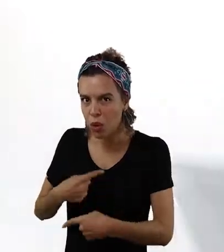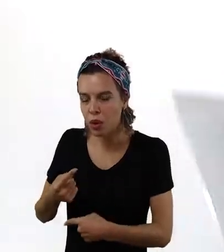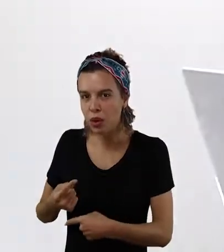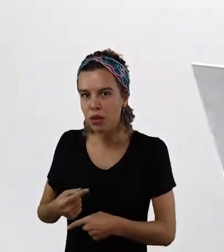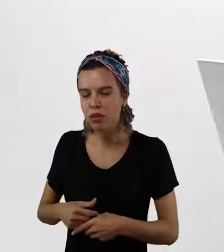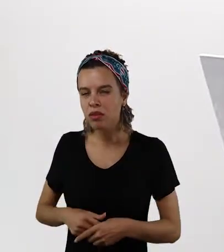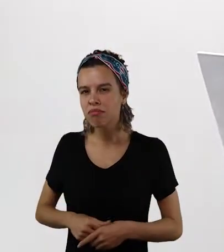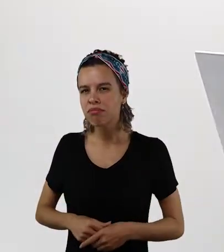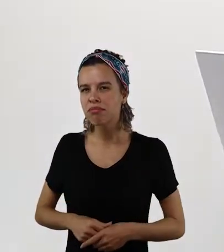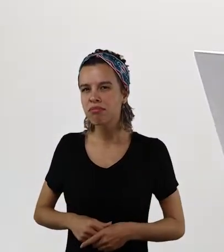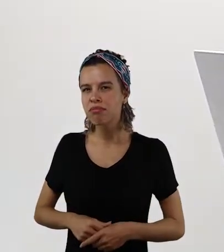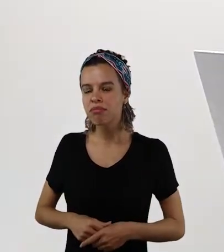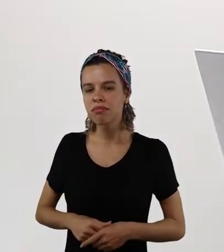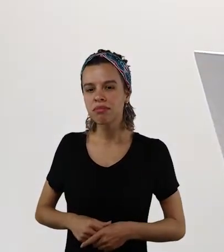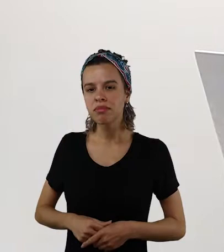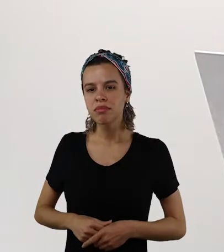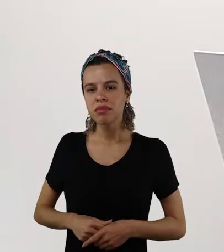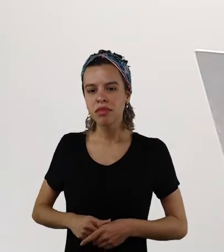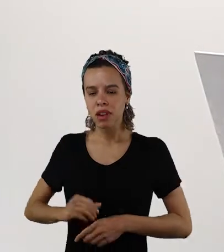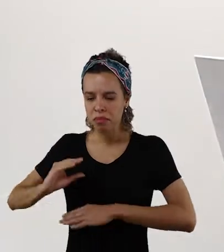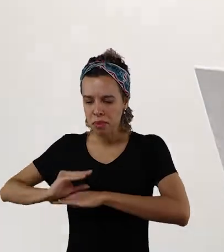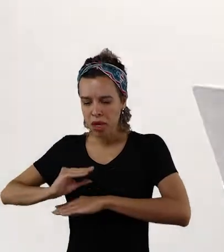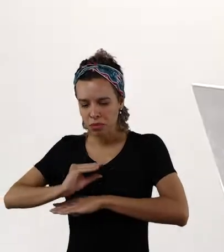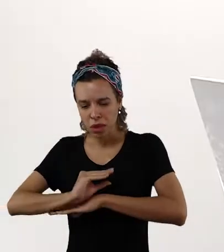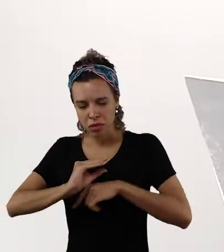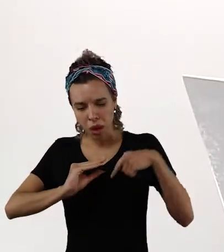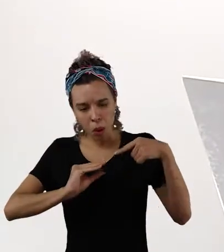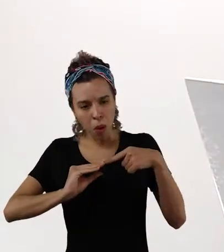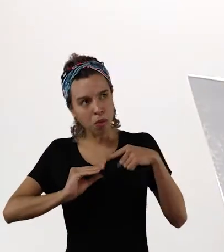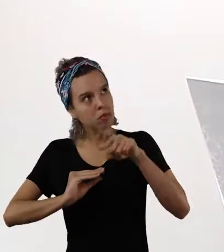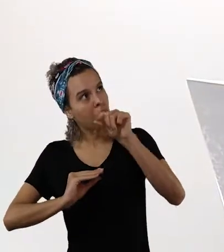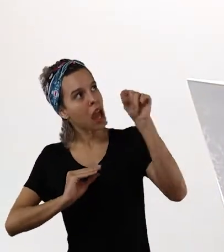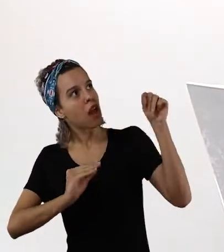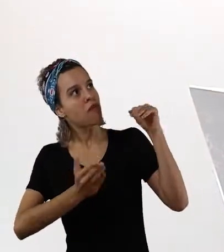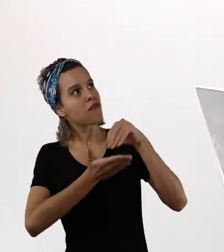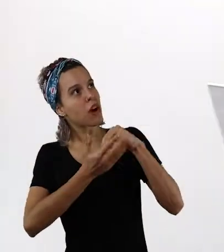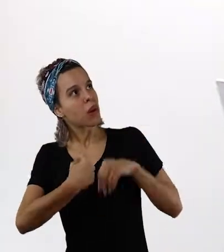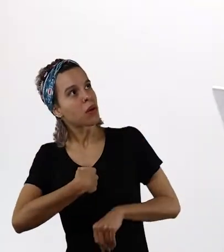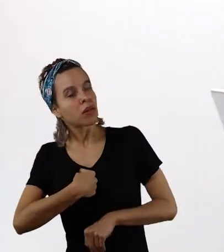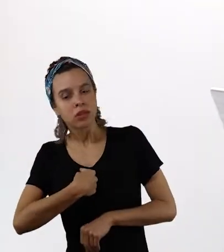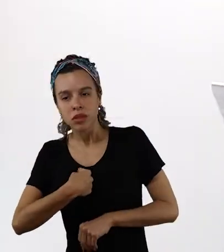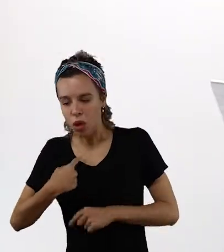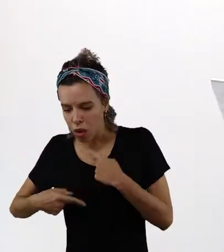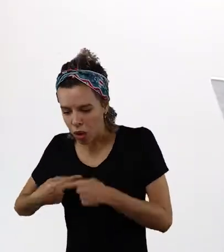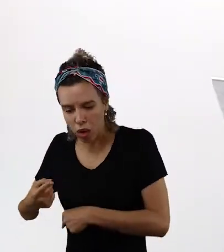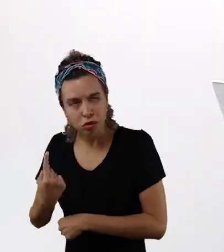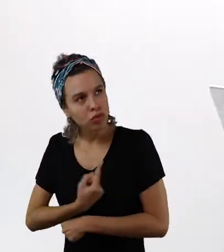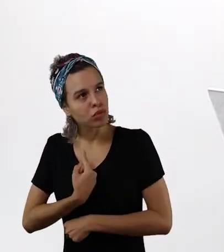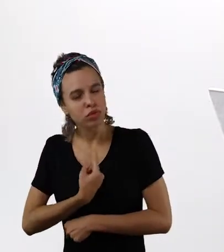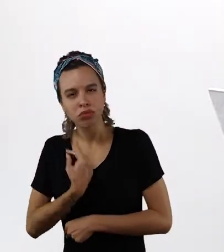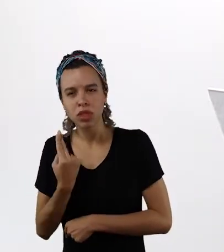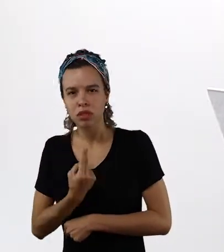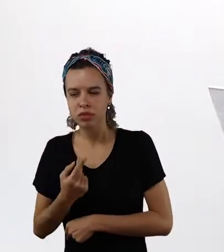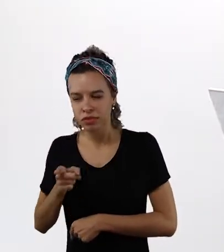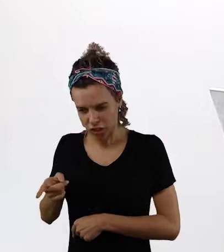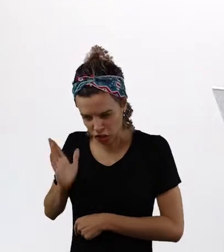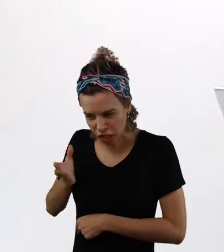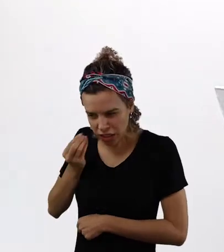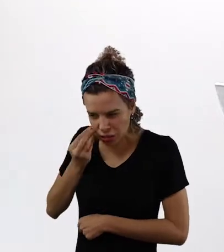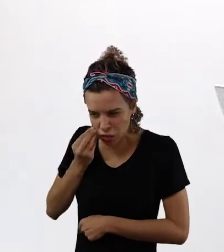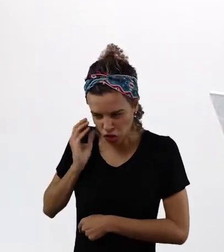Sozinha? Uma parte que falta não pode rolar sozinha. Já tentou alguma